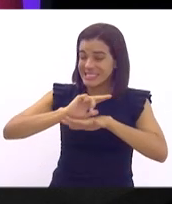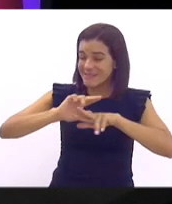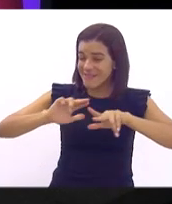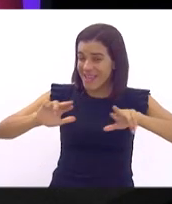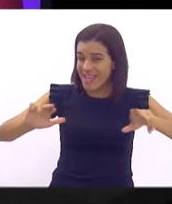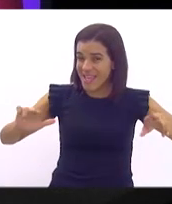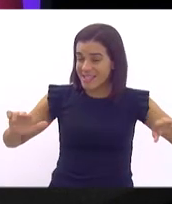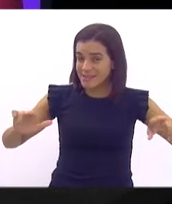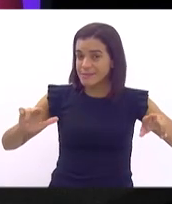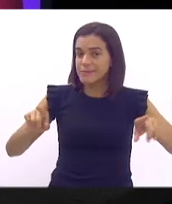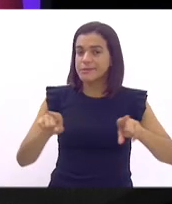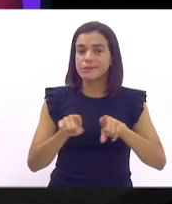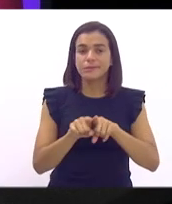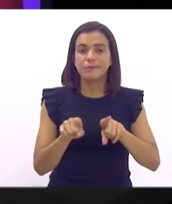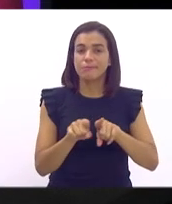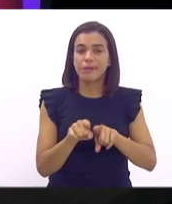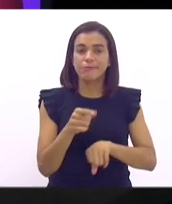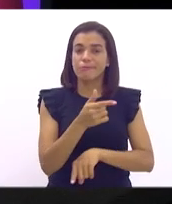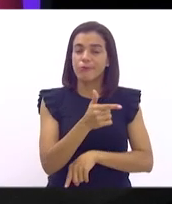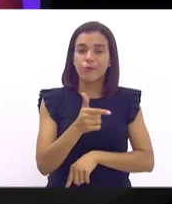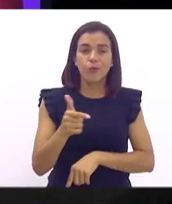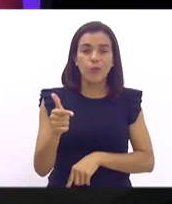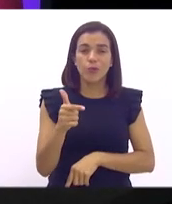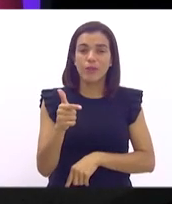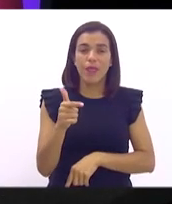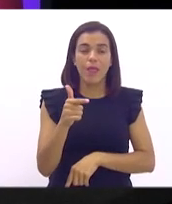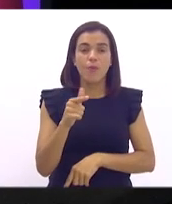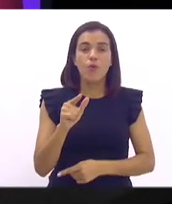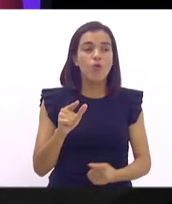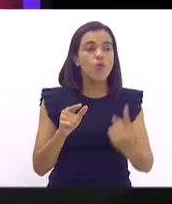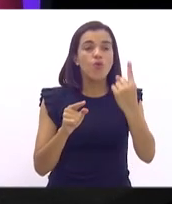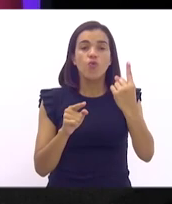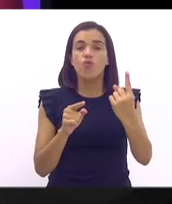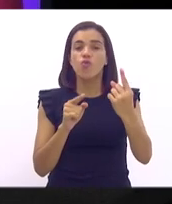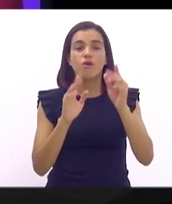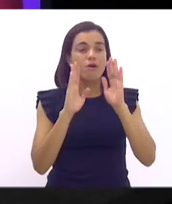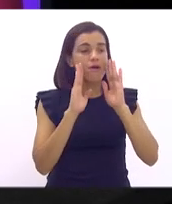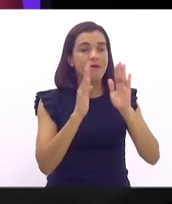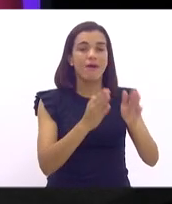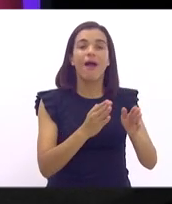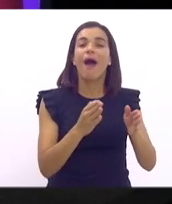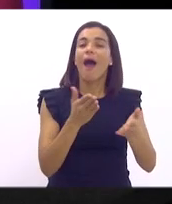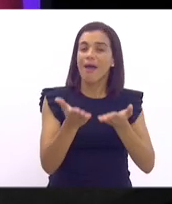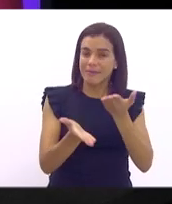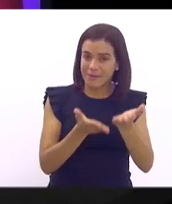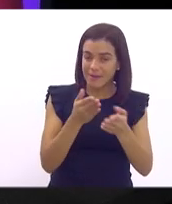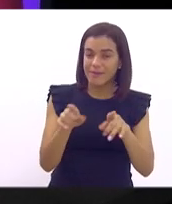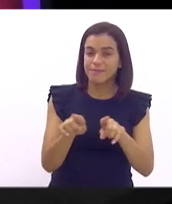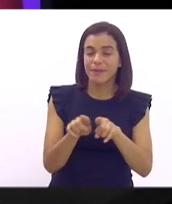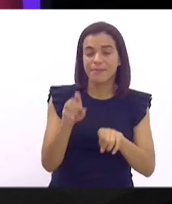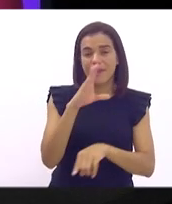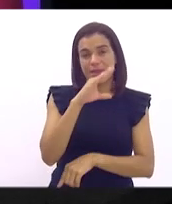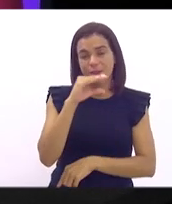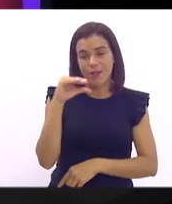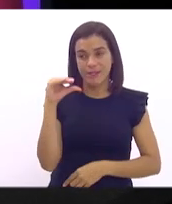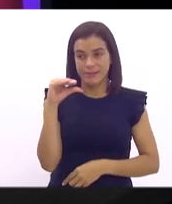como também não temos um recorte geracional e atendemos adolescentes também. Né?